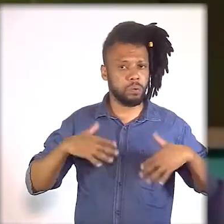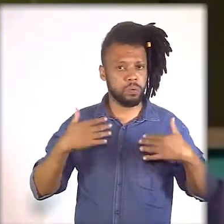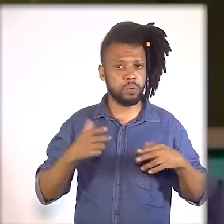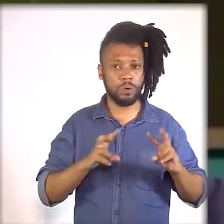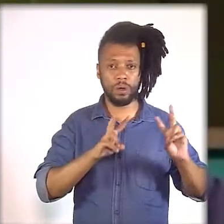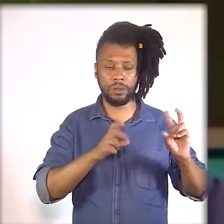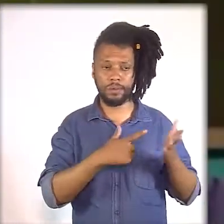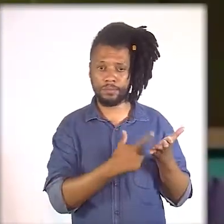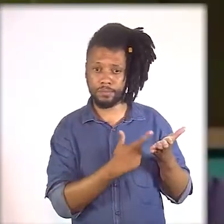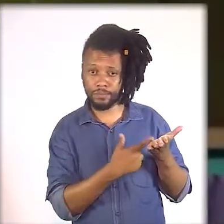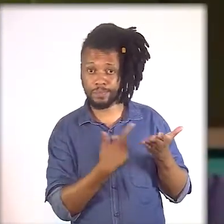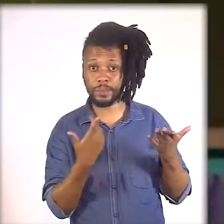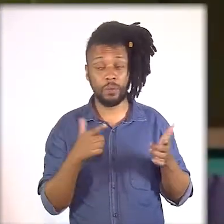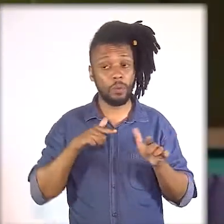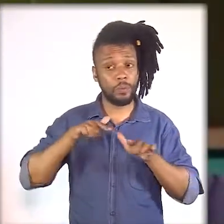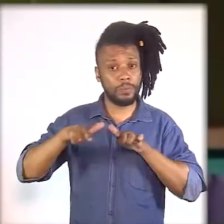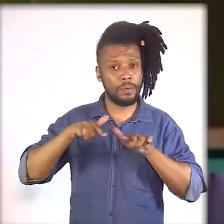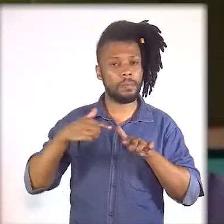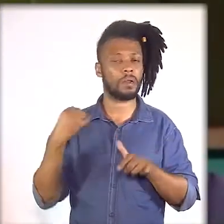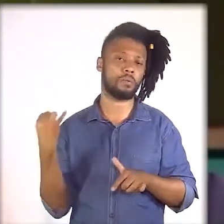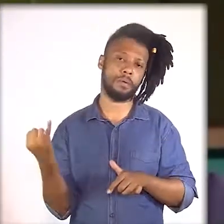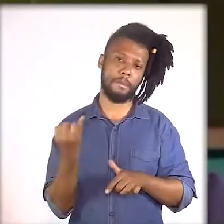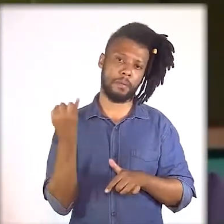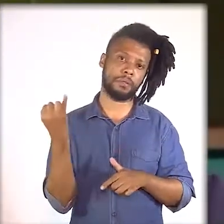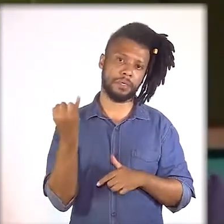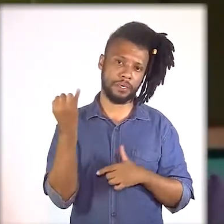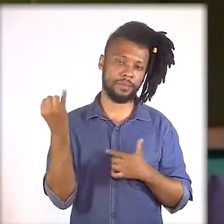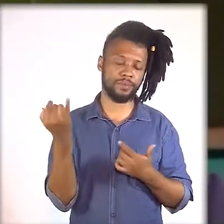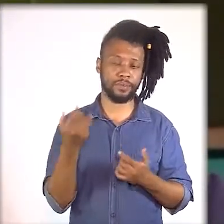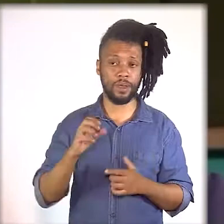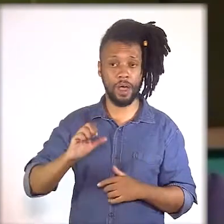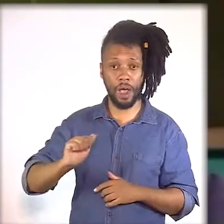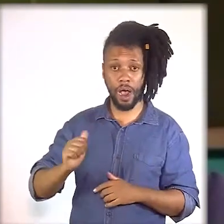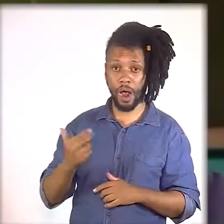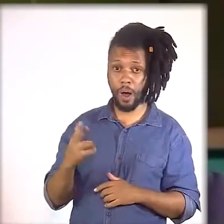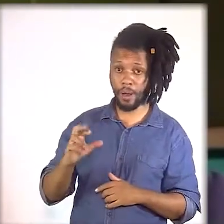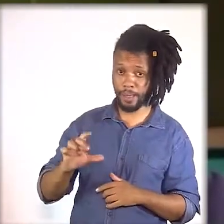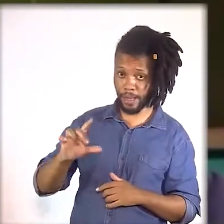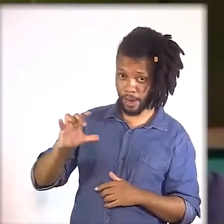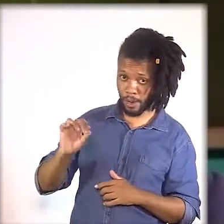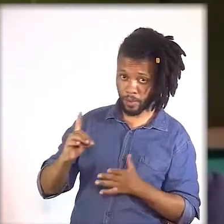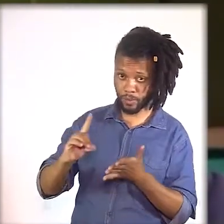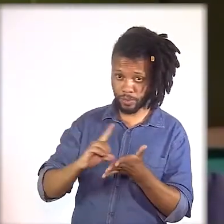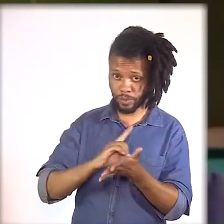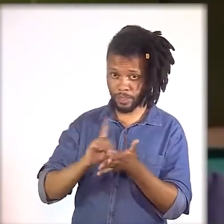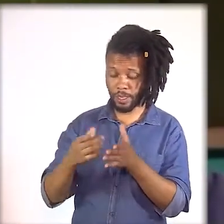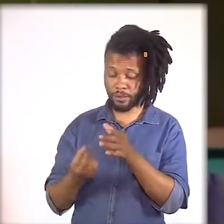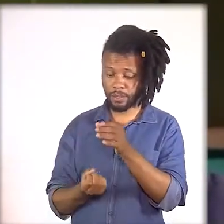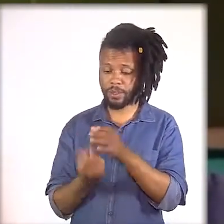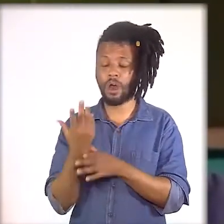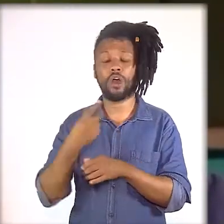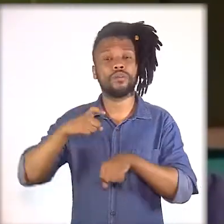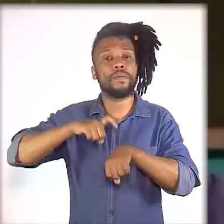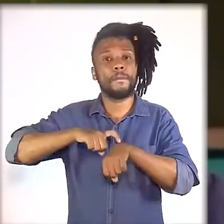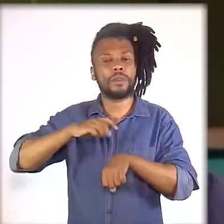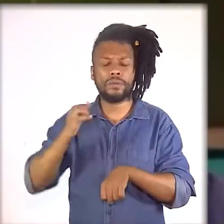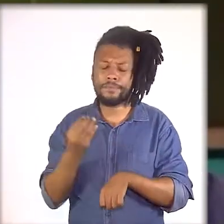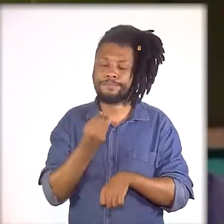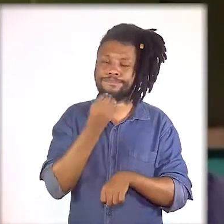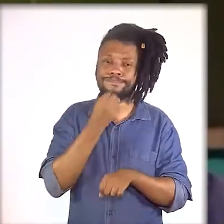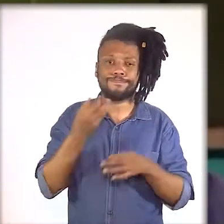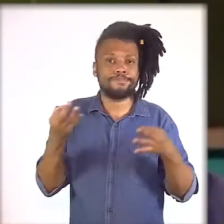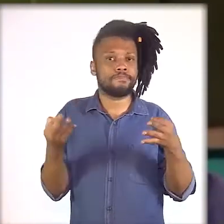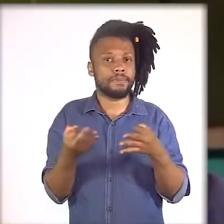chamar o livro inicialmente. É um trabalho importantíssimo. Eu digo, tanto o Aurélio, o dicionário Aurélio saiu num momento